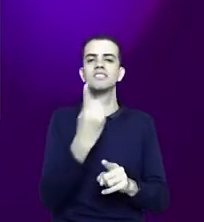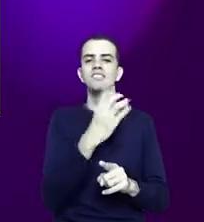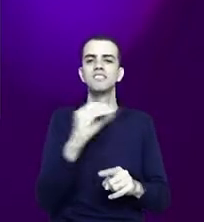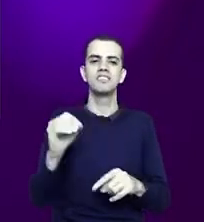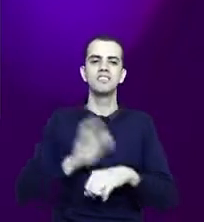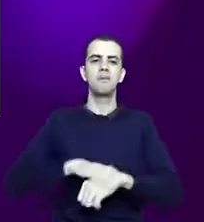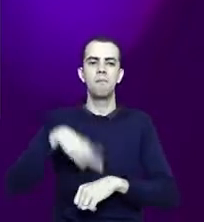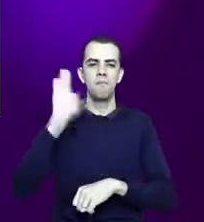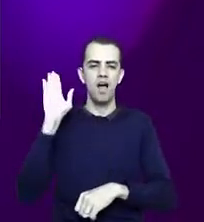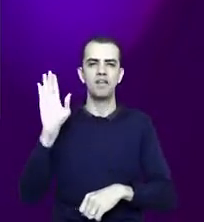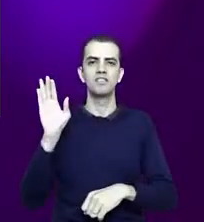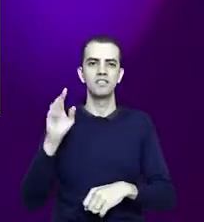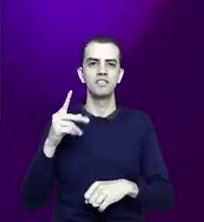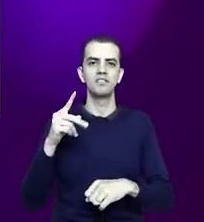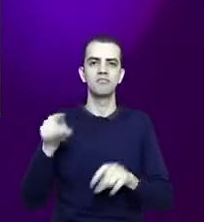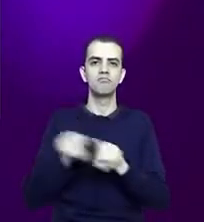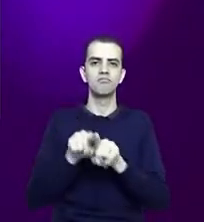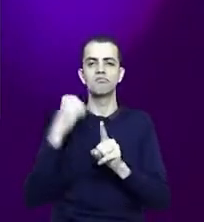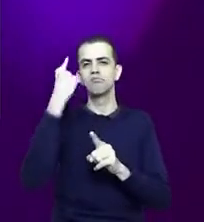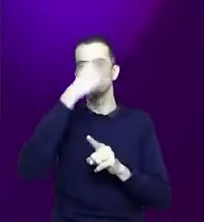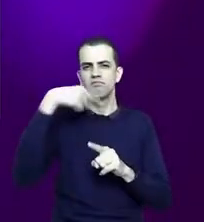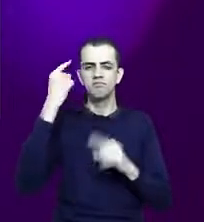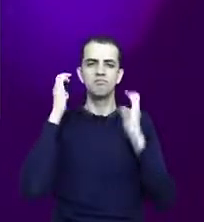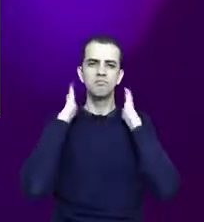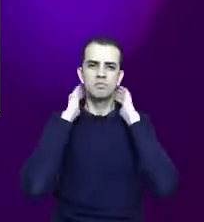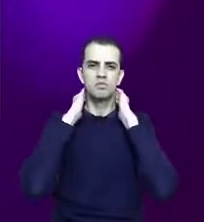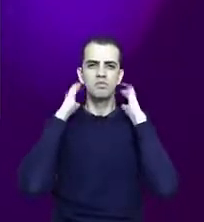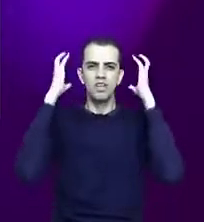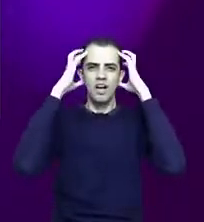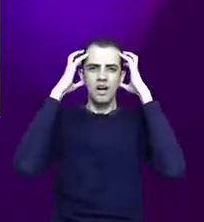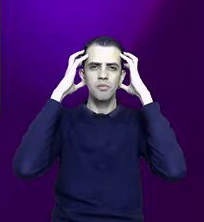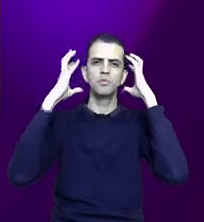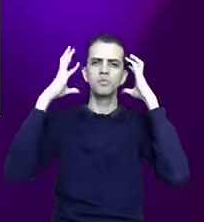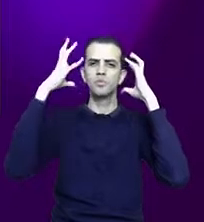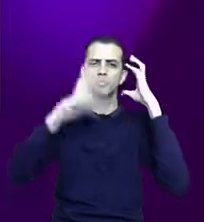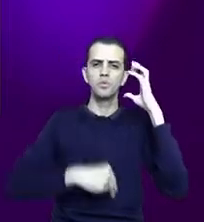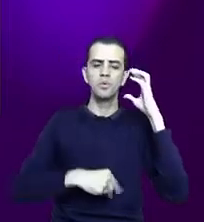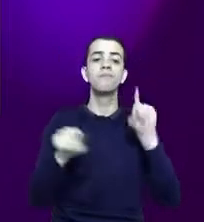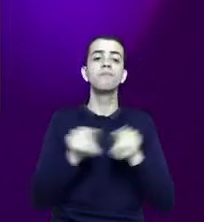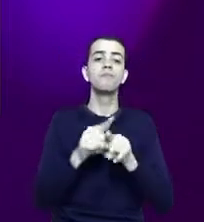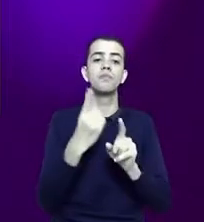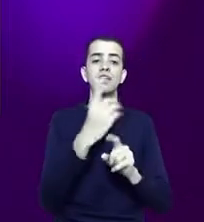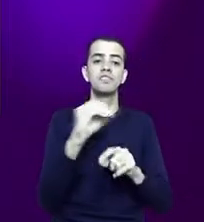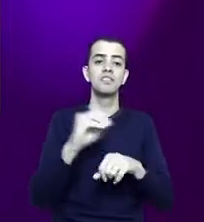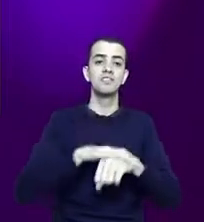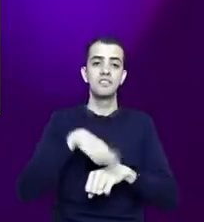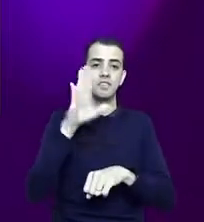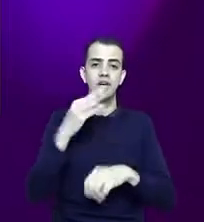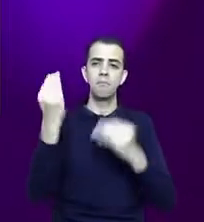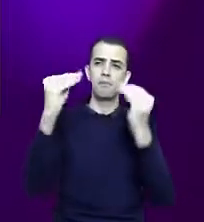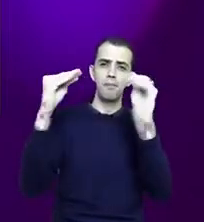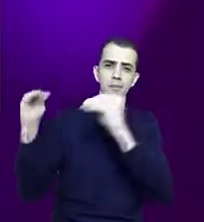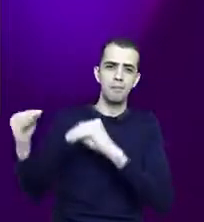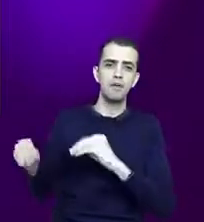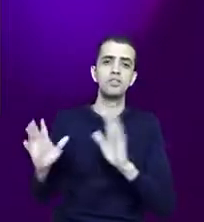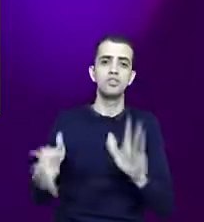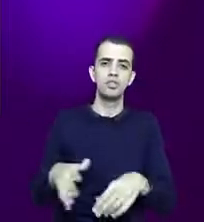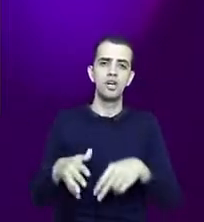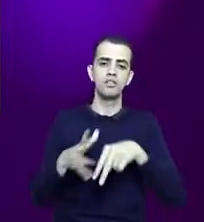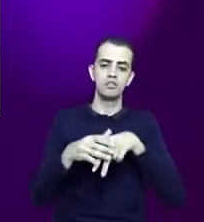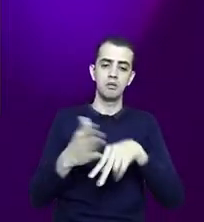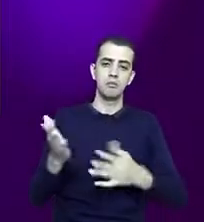crâniofacial, cabeça e pescoço, trauma. Temos mais de 100 próteses customizadas também instaladas, não só minhas, mas de vários colegas,